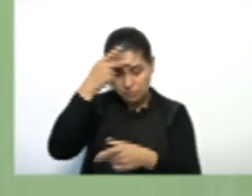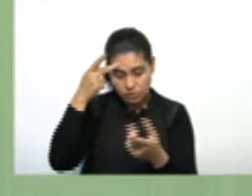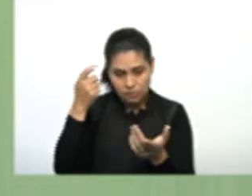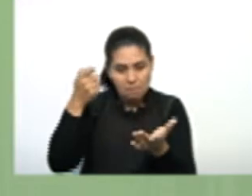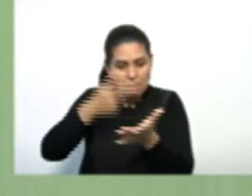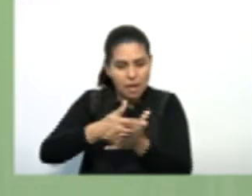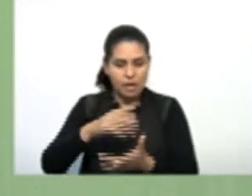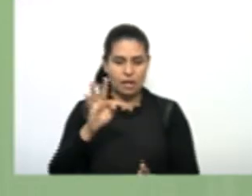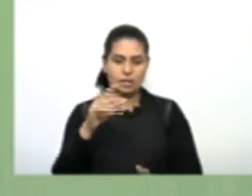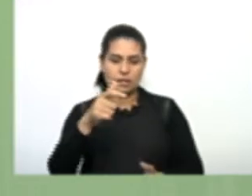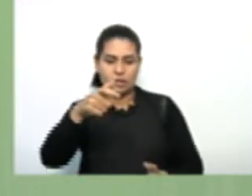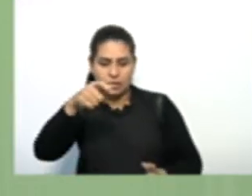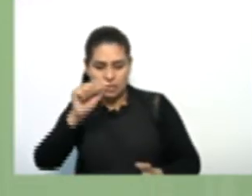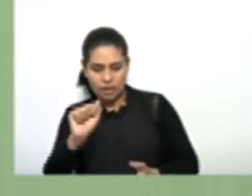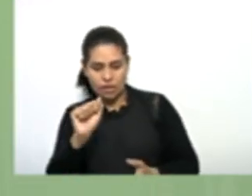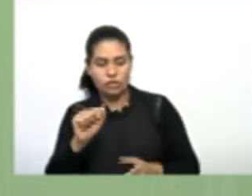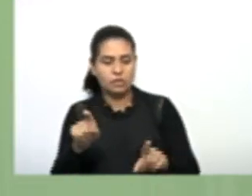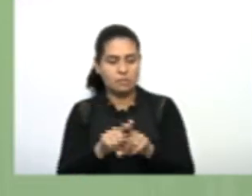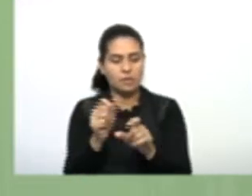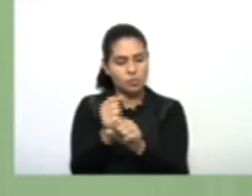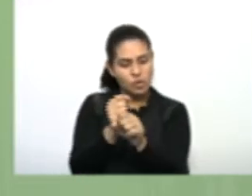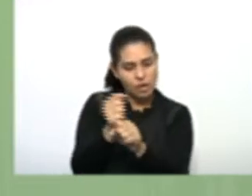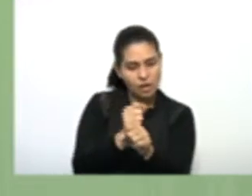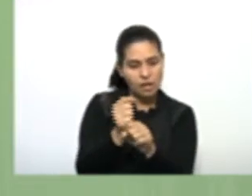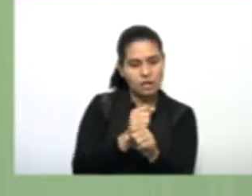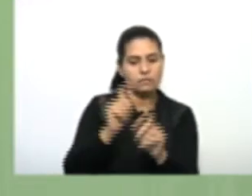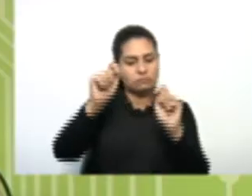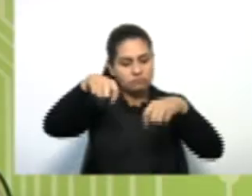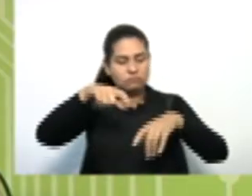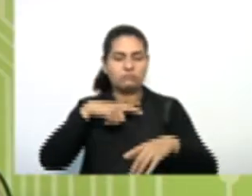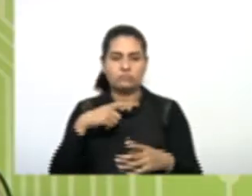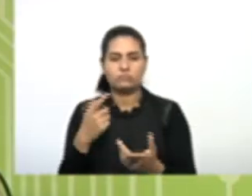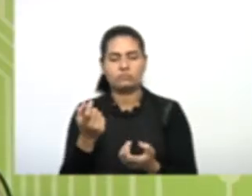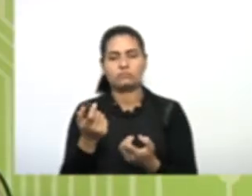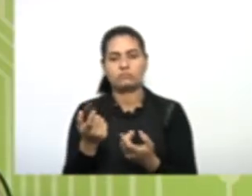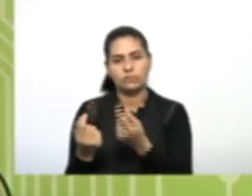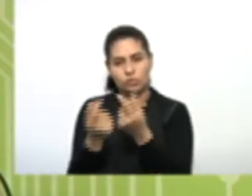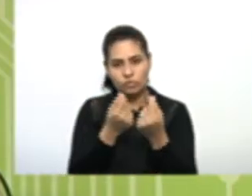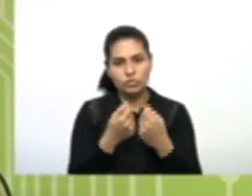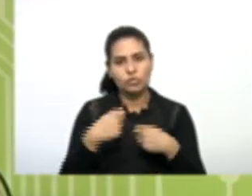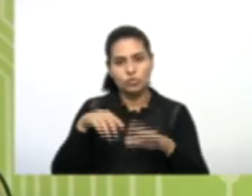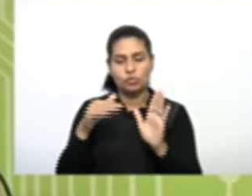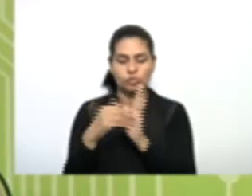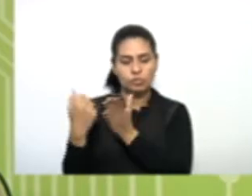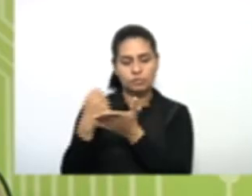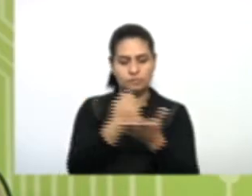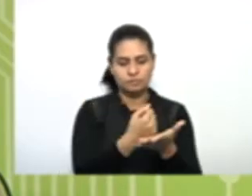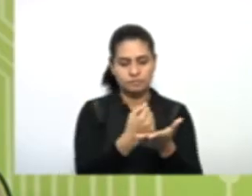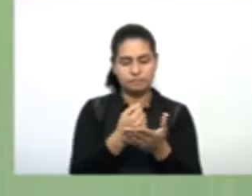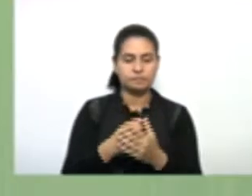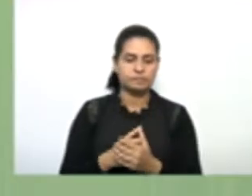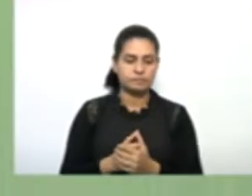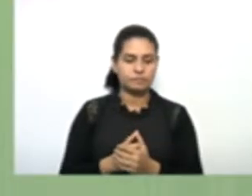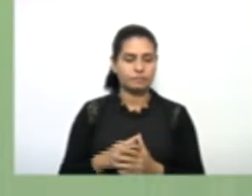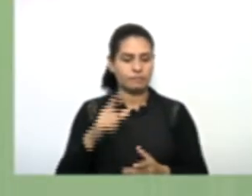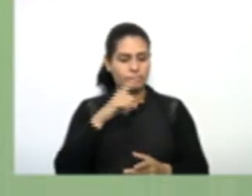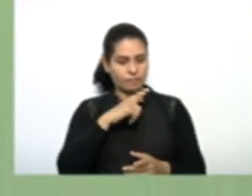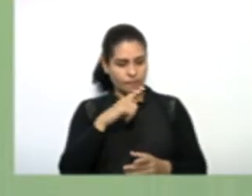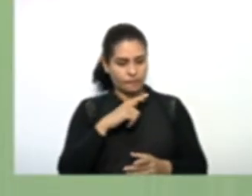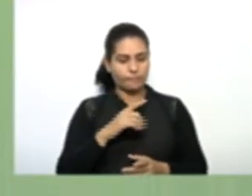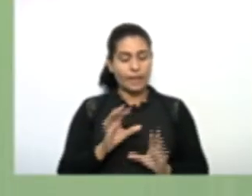pagando taxas, vão pagar anuidades, né? Eles vão arcar economicamente com as cooperativas. Existe também